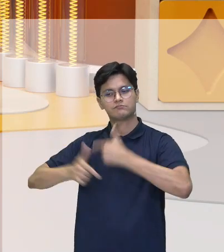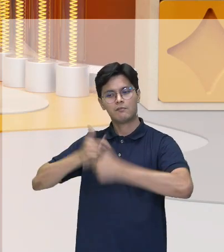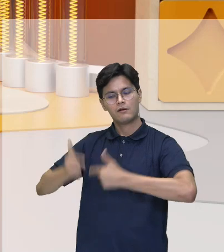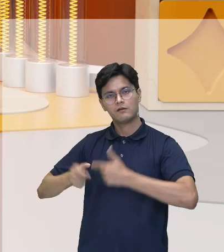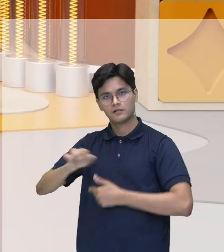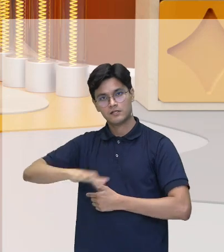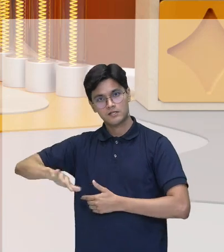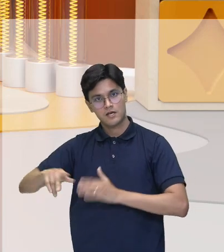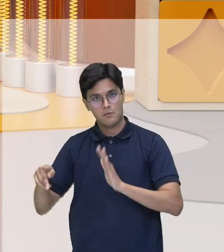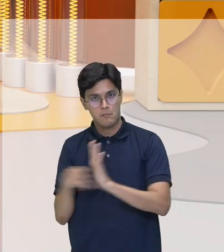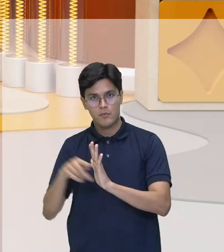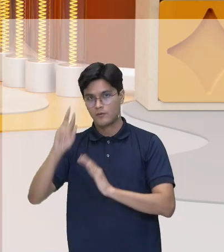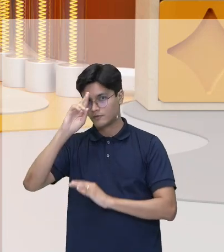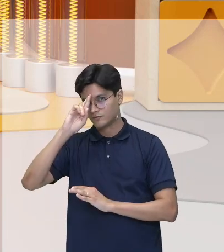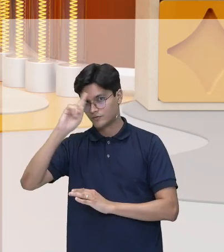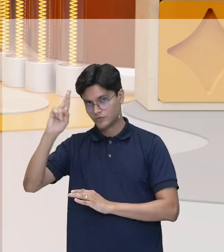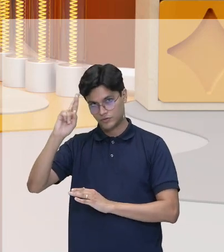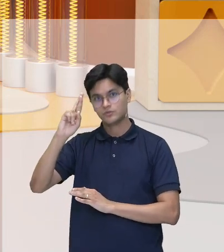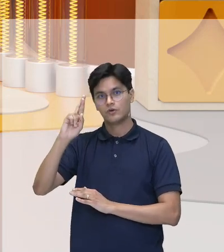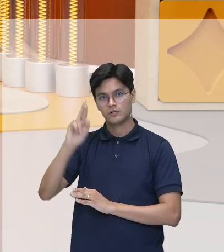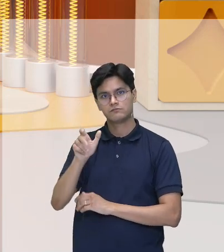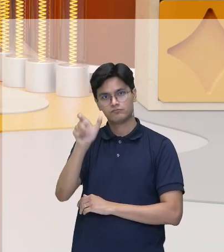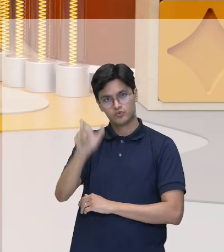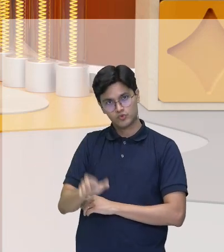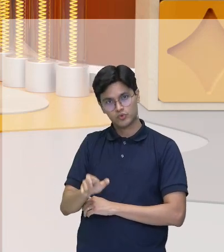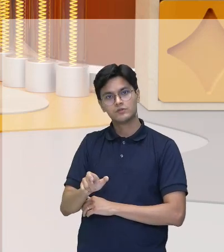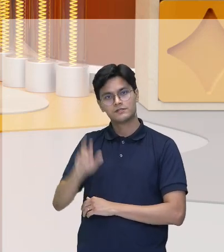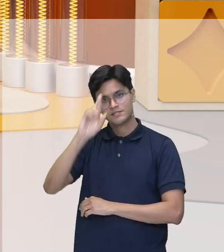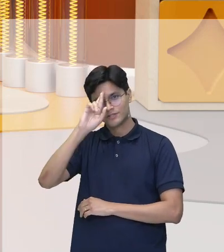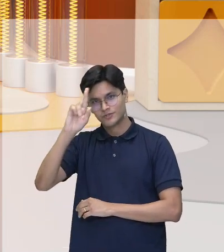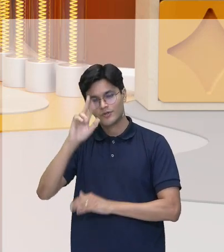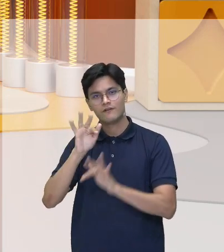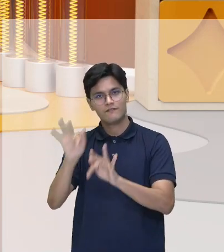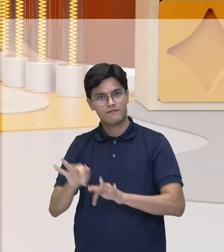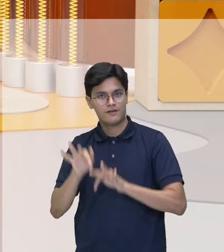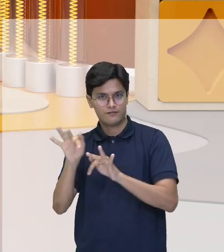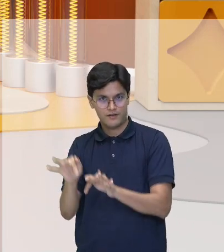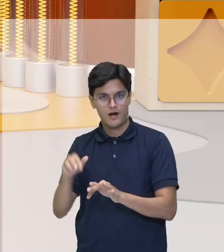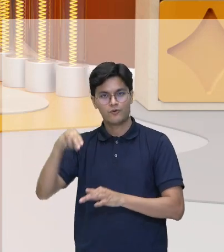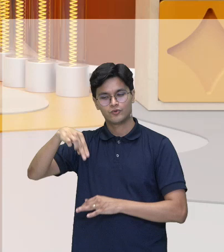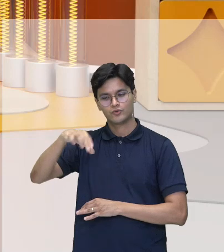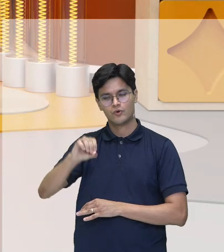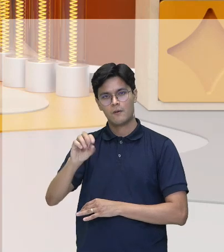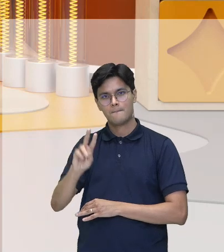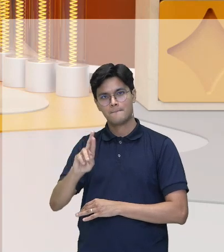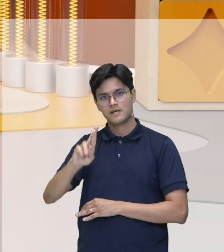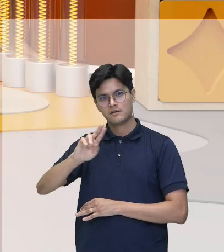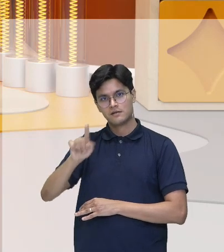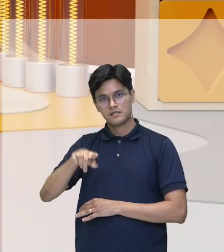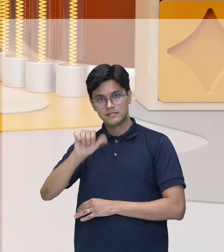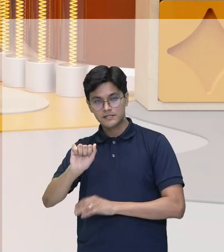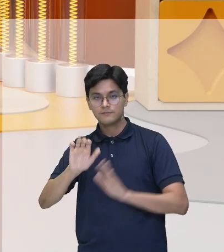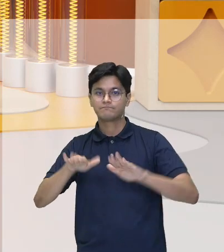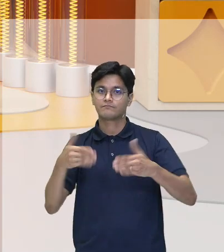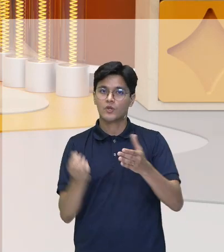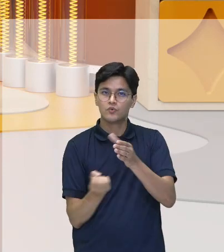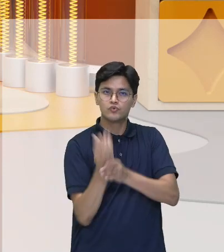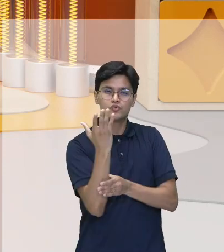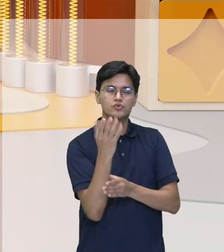nos referindo a um período histórico que inicia lá com a conquista de Constantinopla